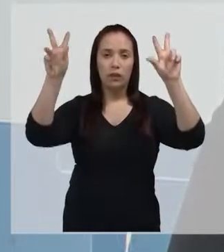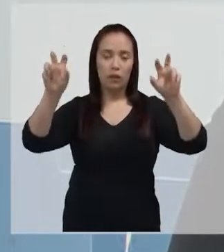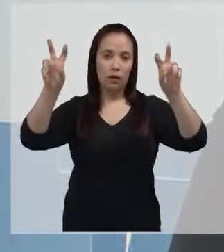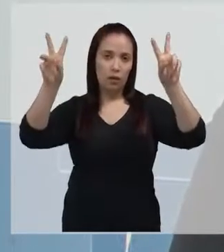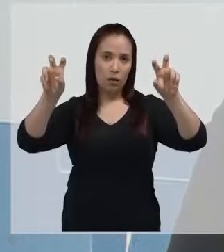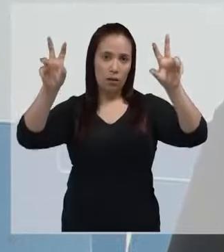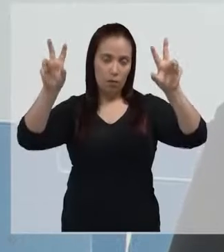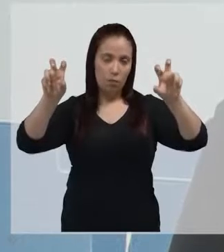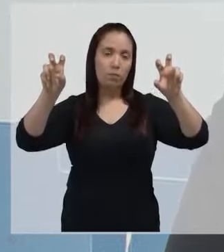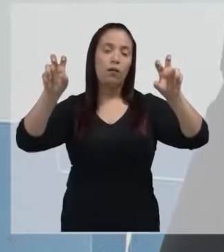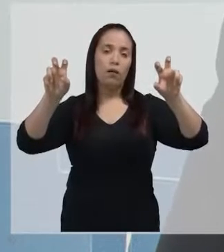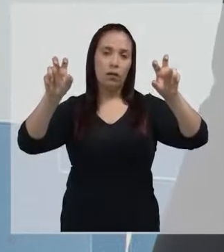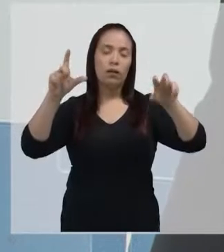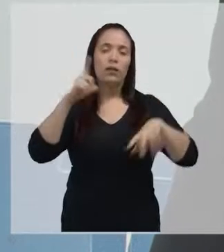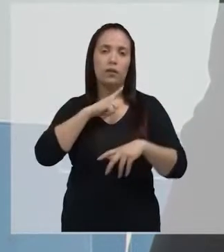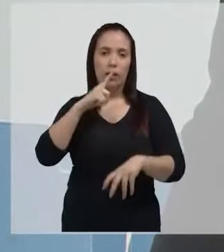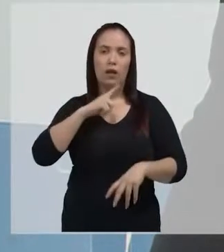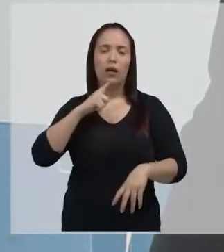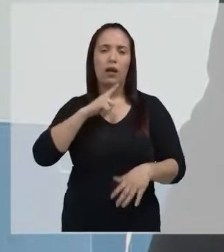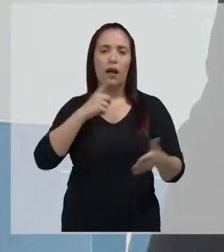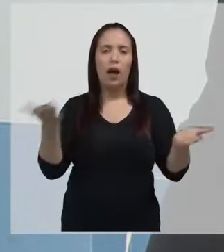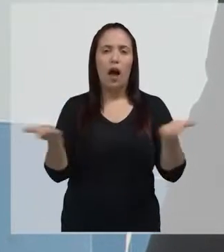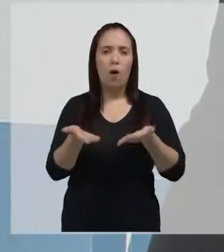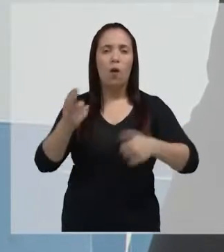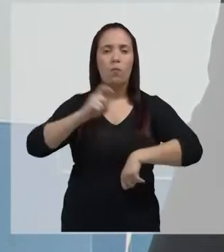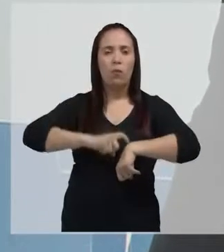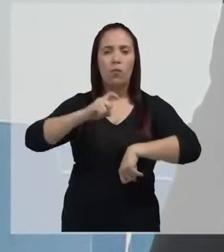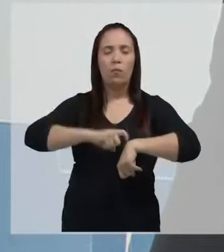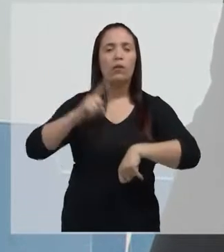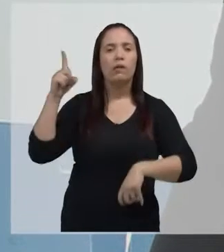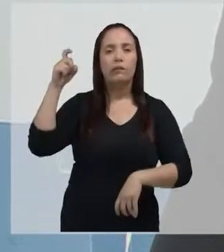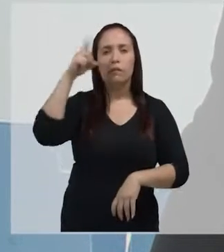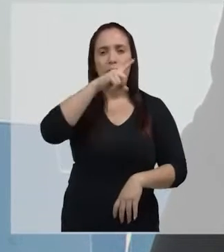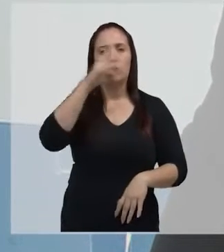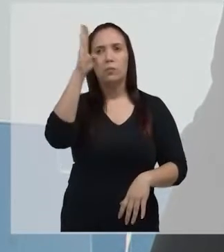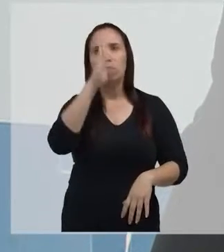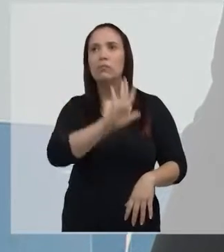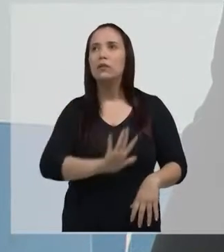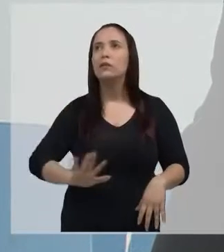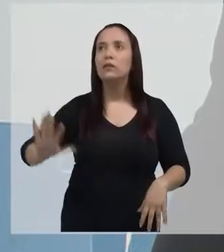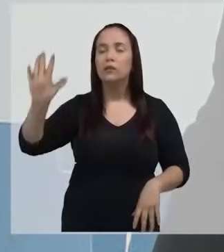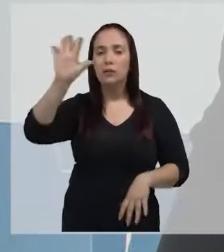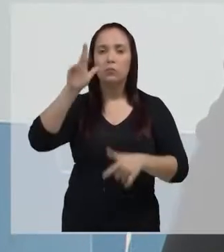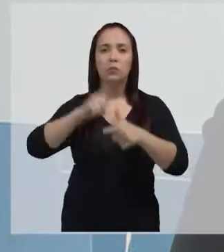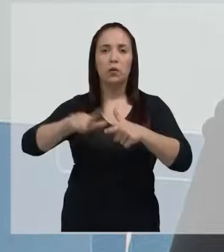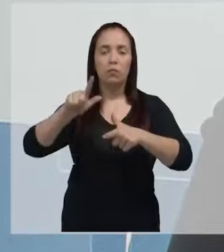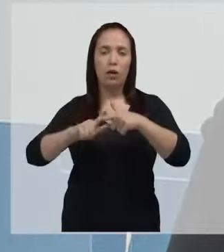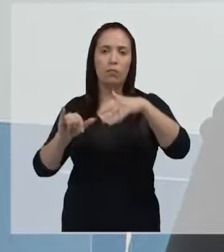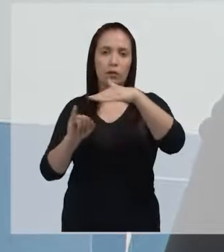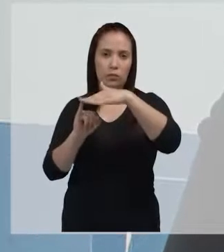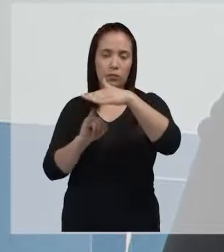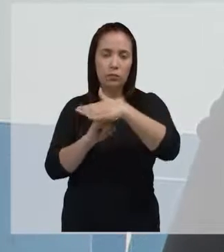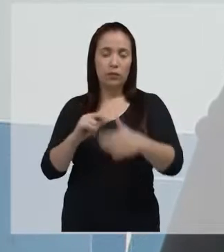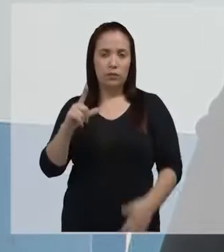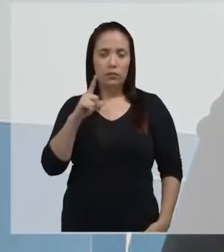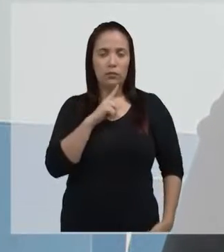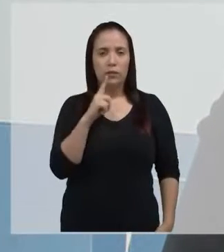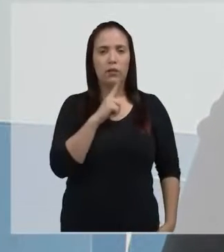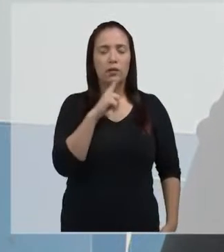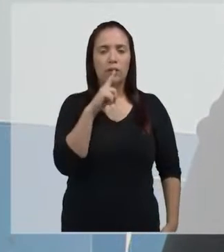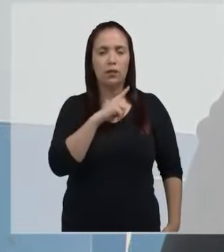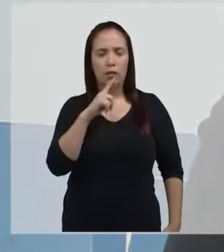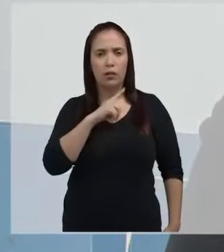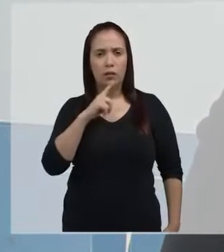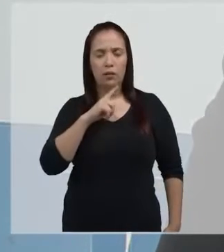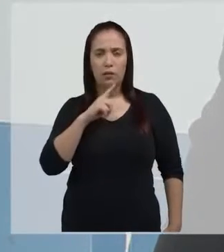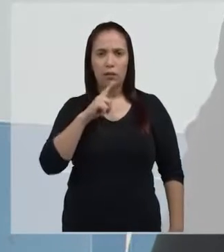diz muito sobre as dificuldades que a gente está vivendo no nosso país, dificuldades institucionais, né? Até saiu aqui de foco para mim não